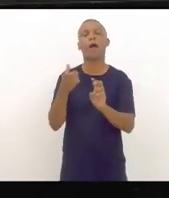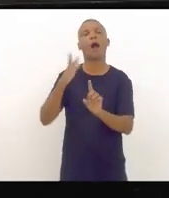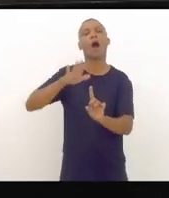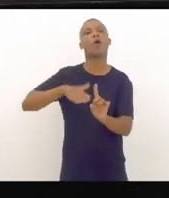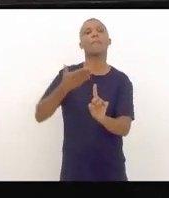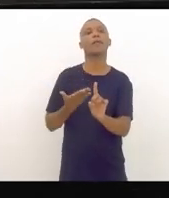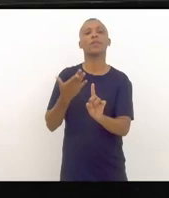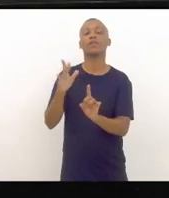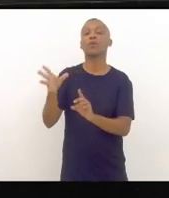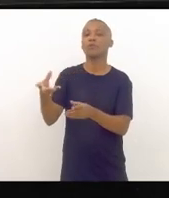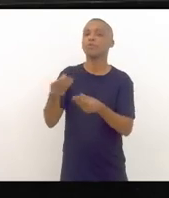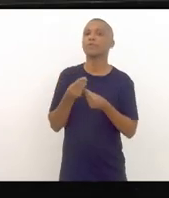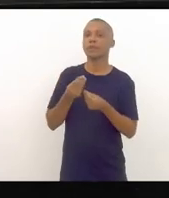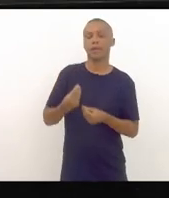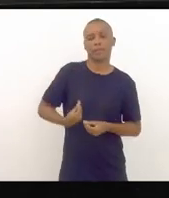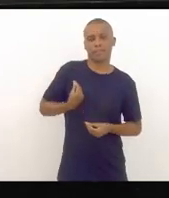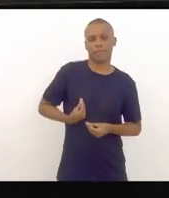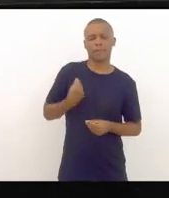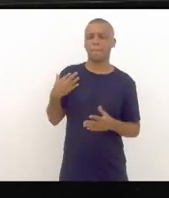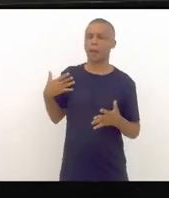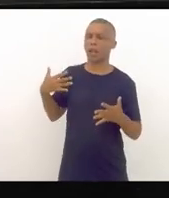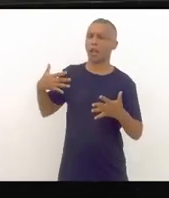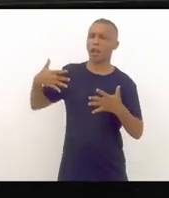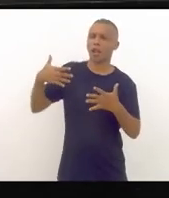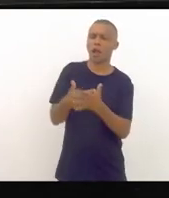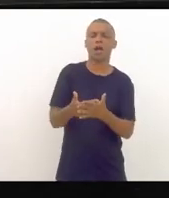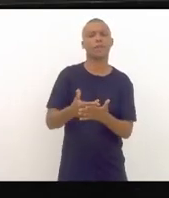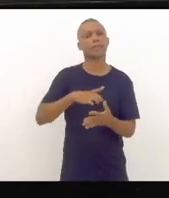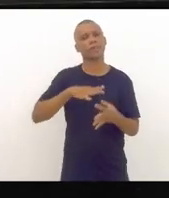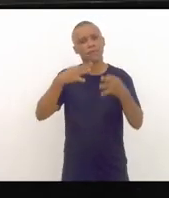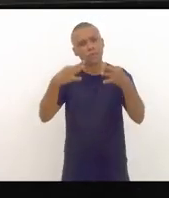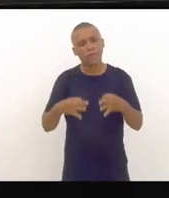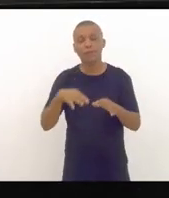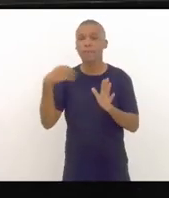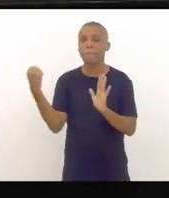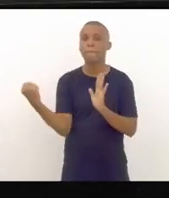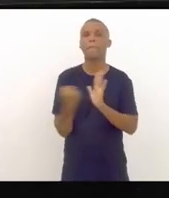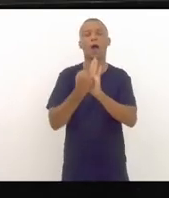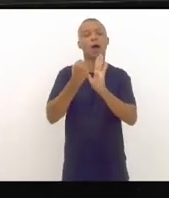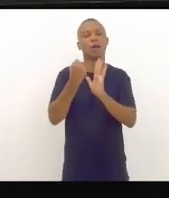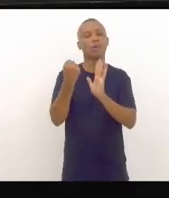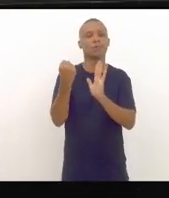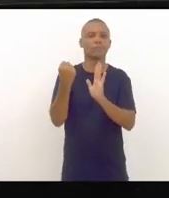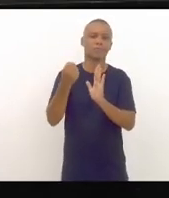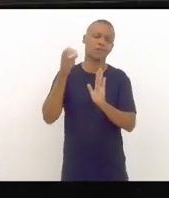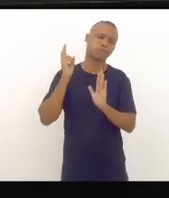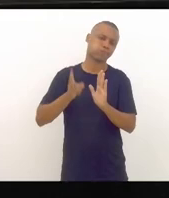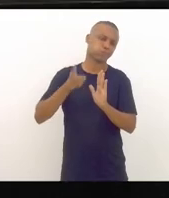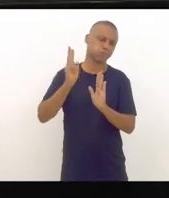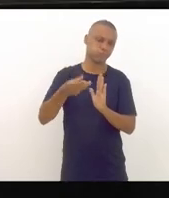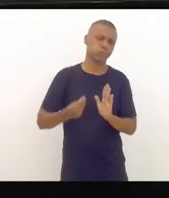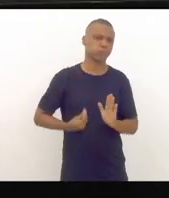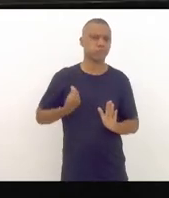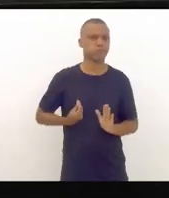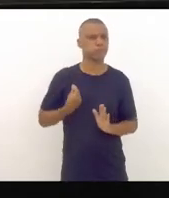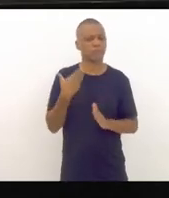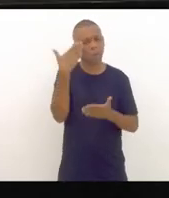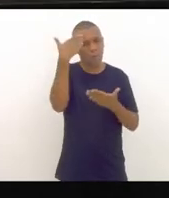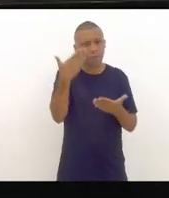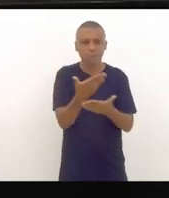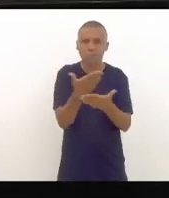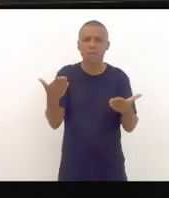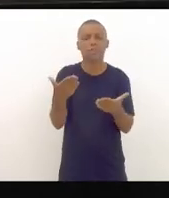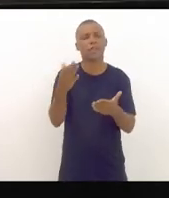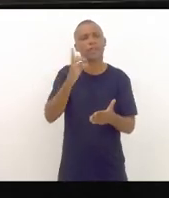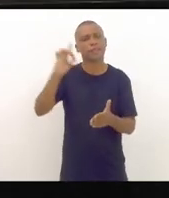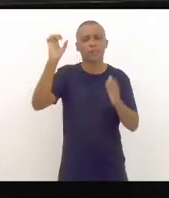que recebi na minha vida, que com certeza vai ficar marcado para o resto da minha vida. Muito obrigado a todos vocês, fiquem com